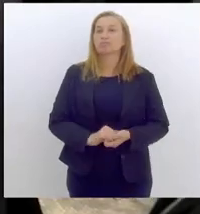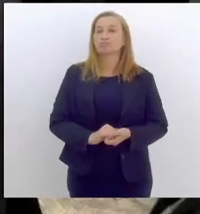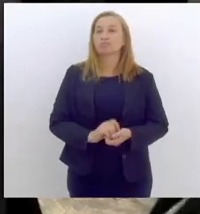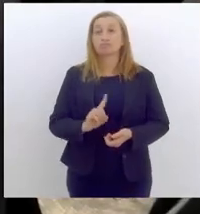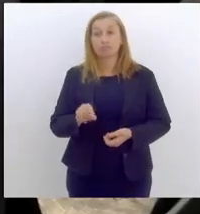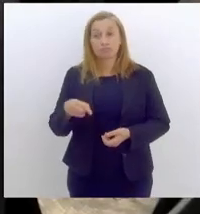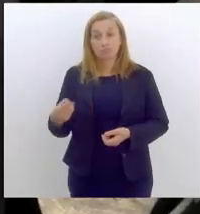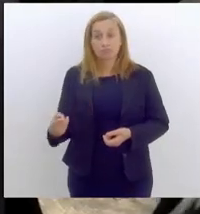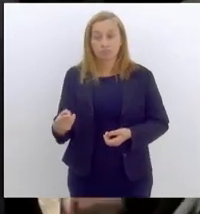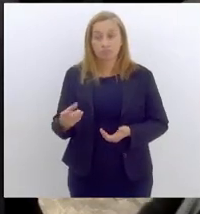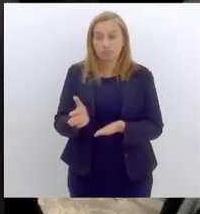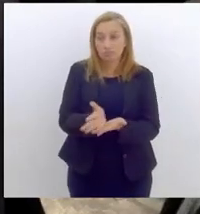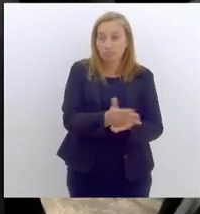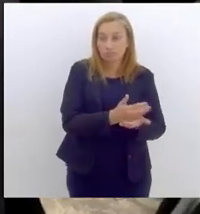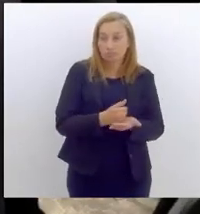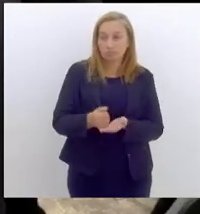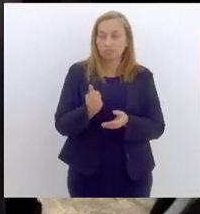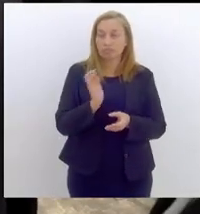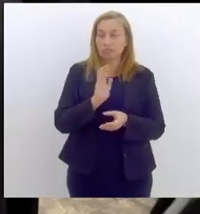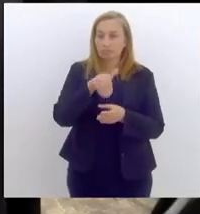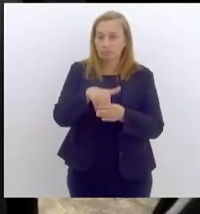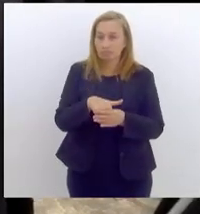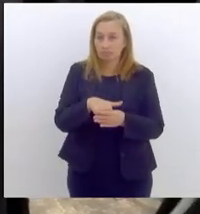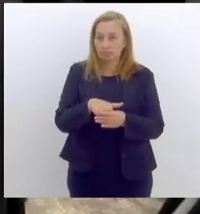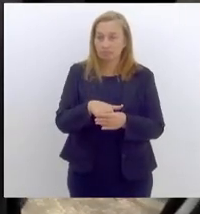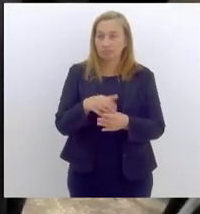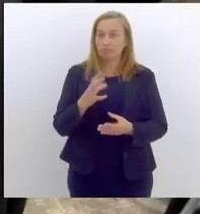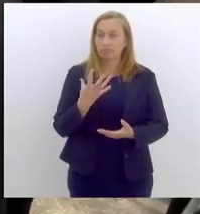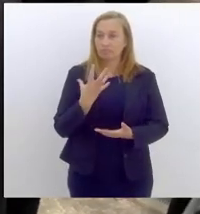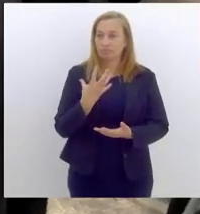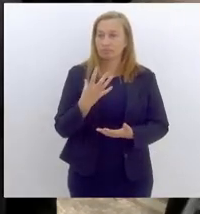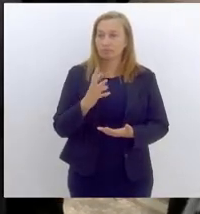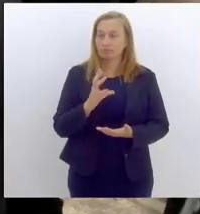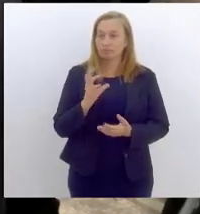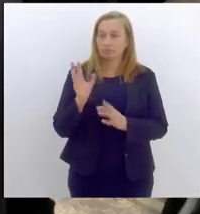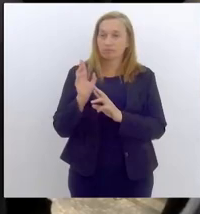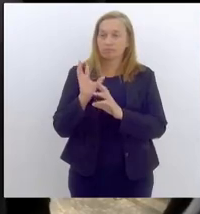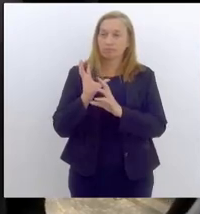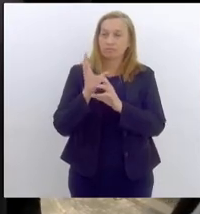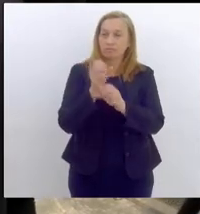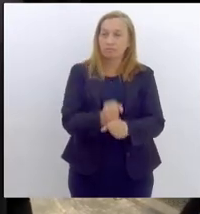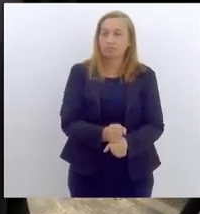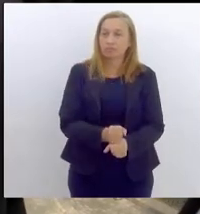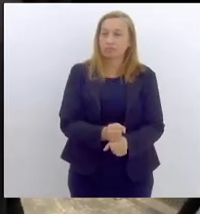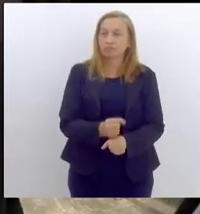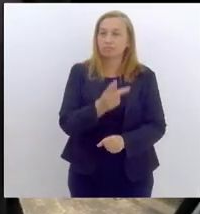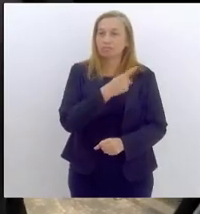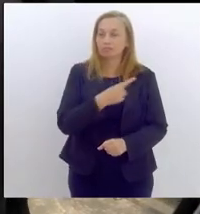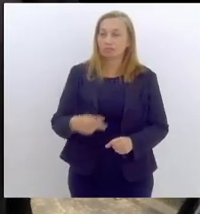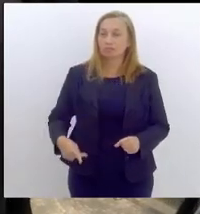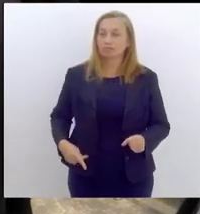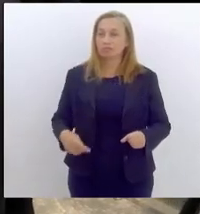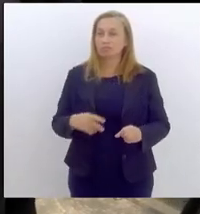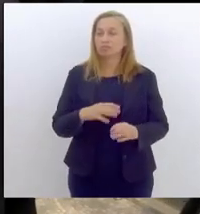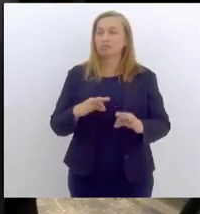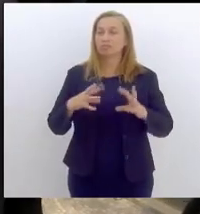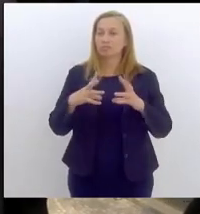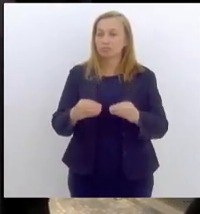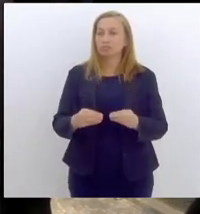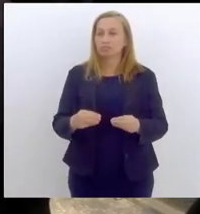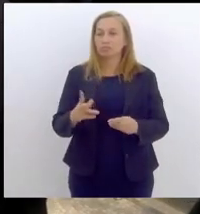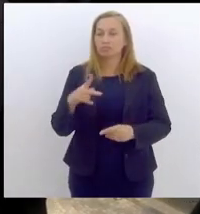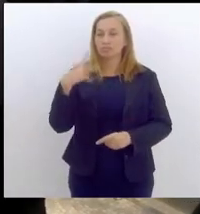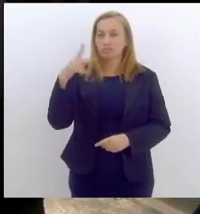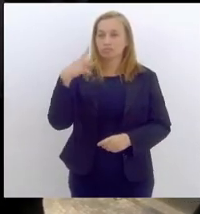de apurados os votos e obtido o resultado, será presidente de todos e todas do Parlamento